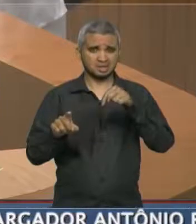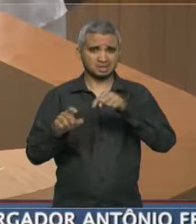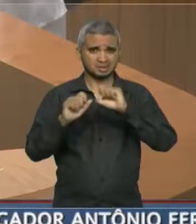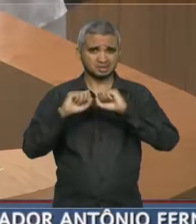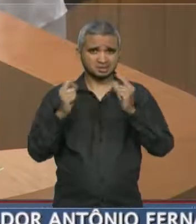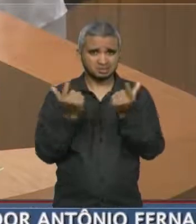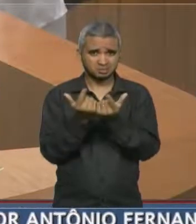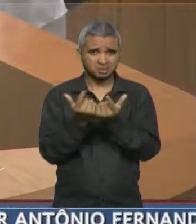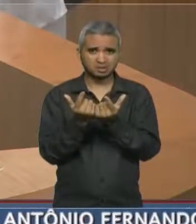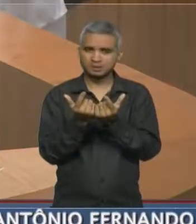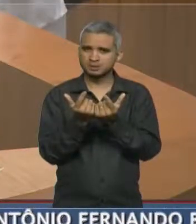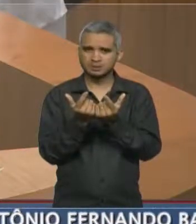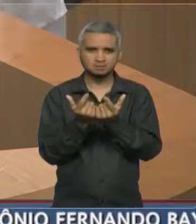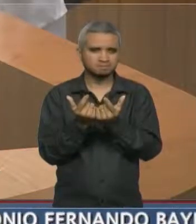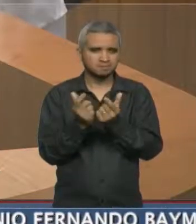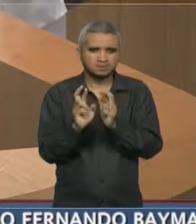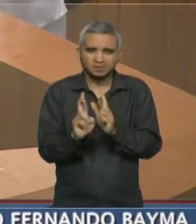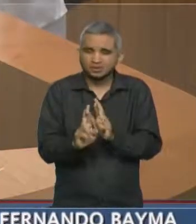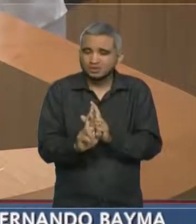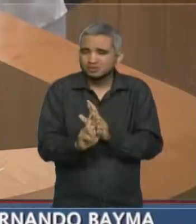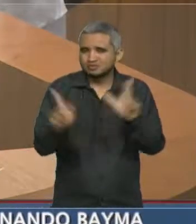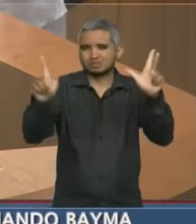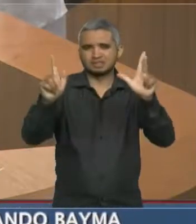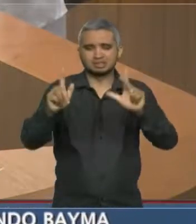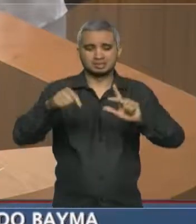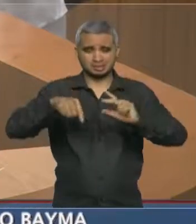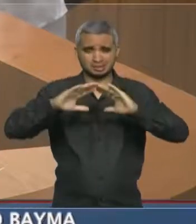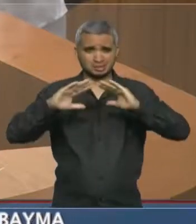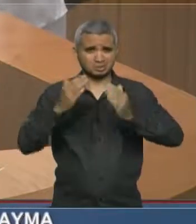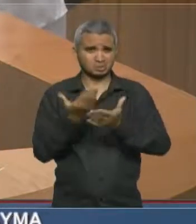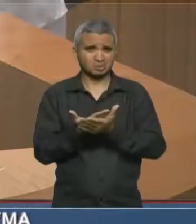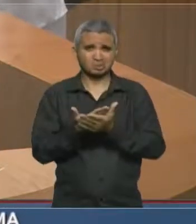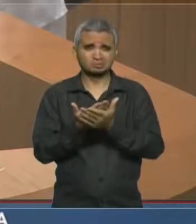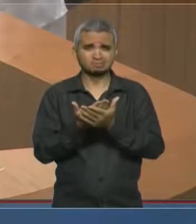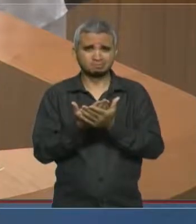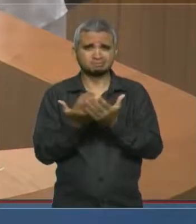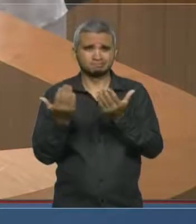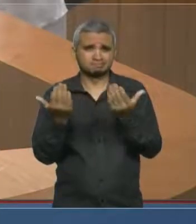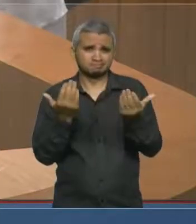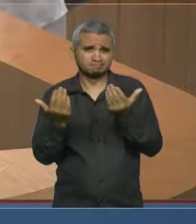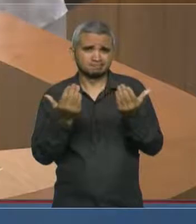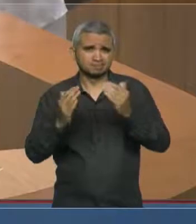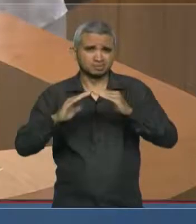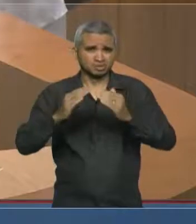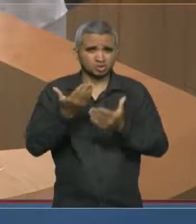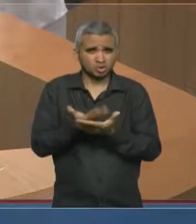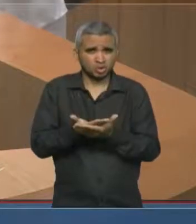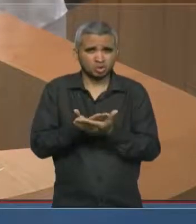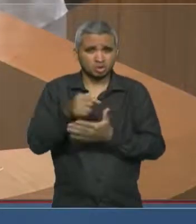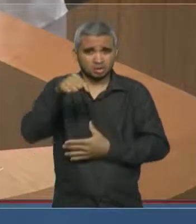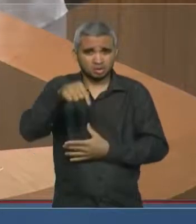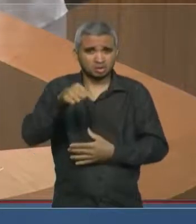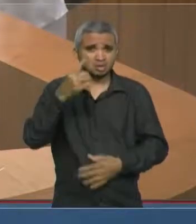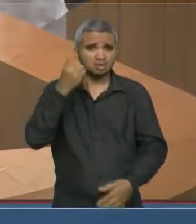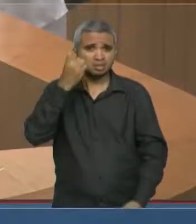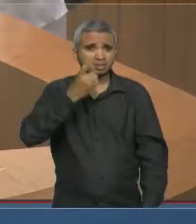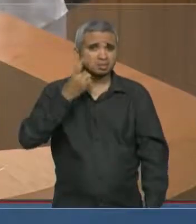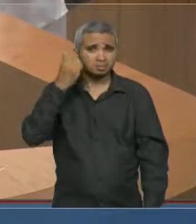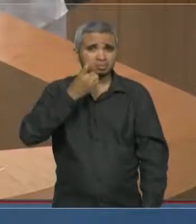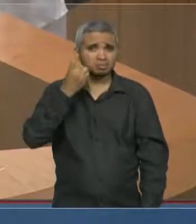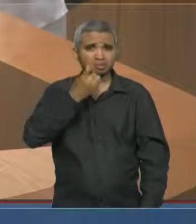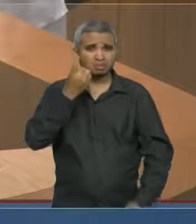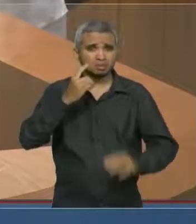é uma escola totalmente diferente. Uma escola que te ensina a valorizar as pessoas.